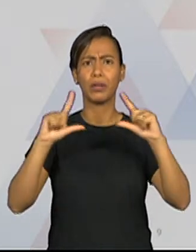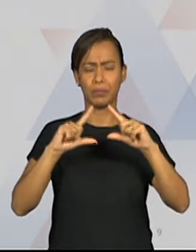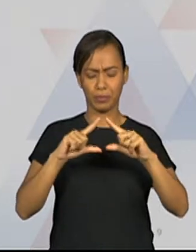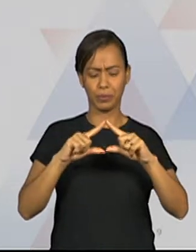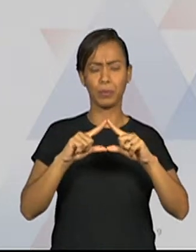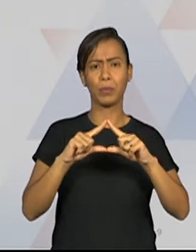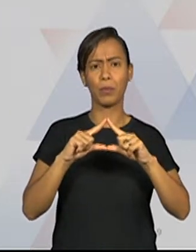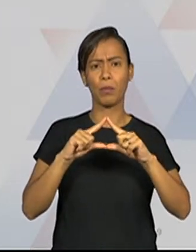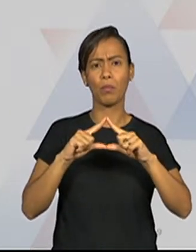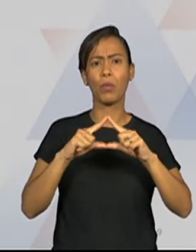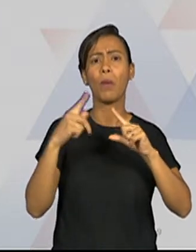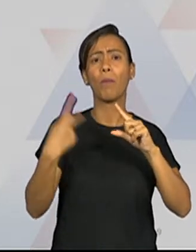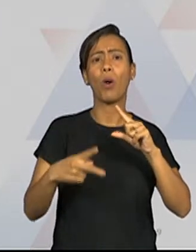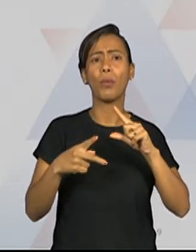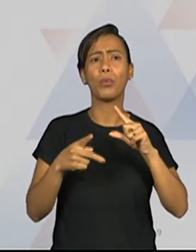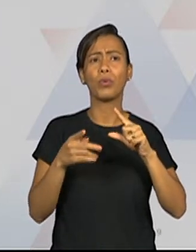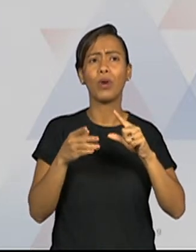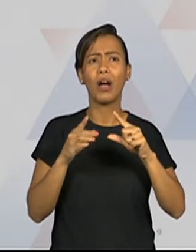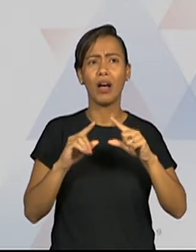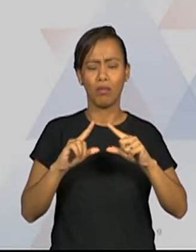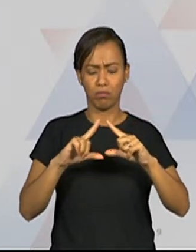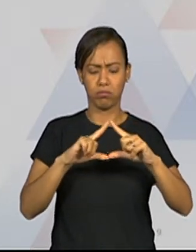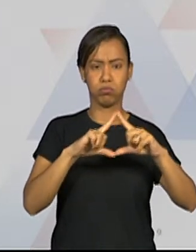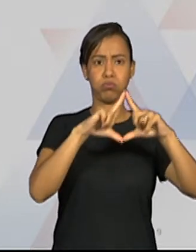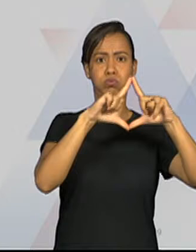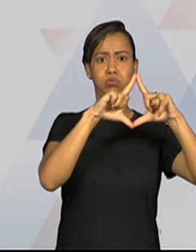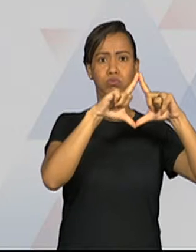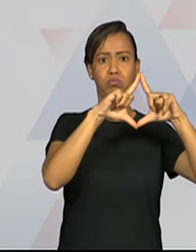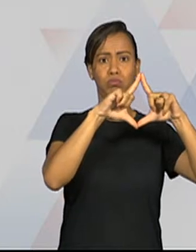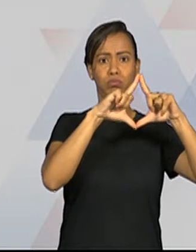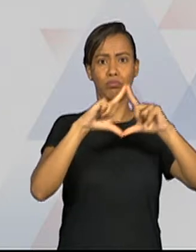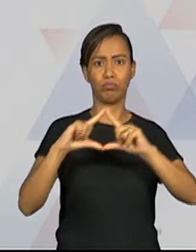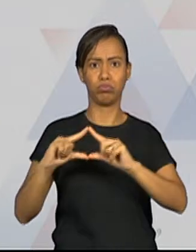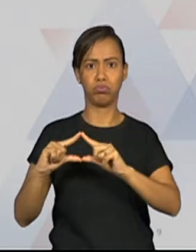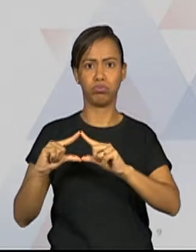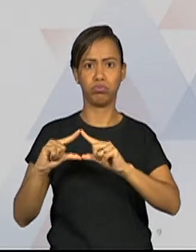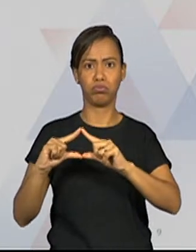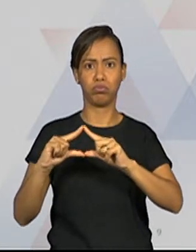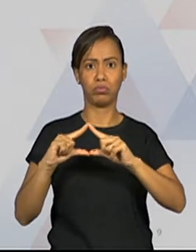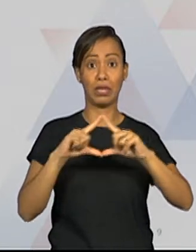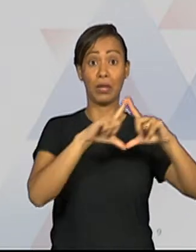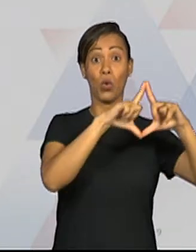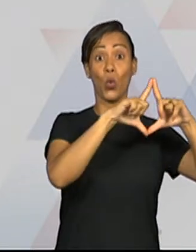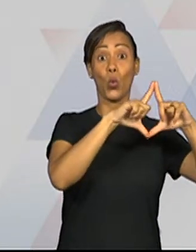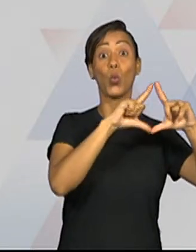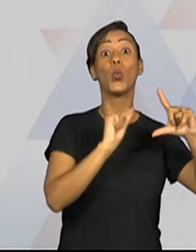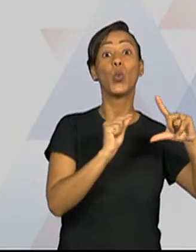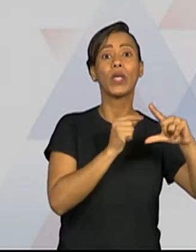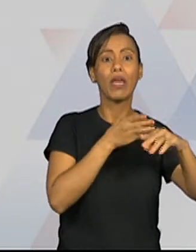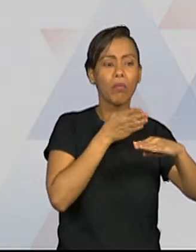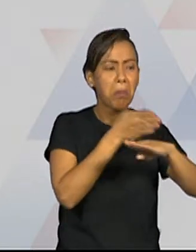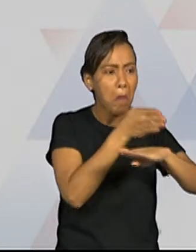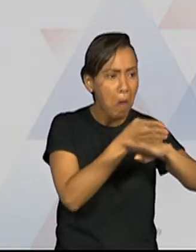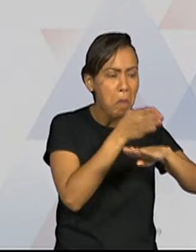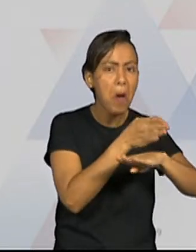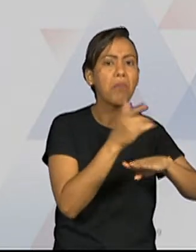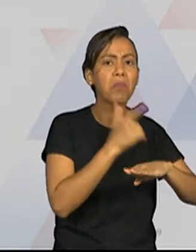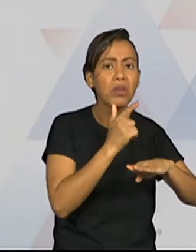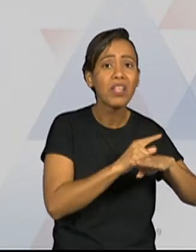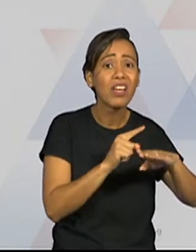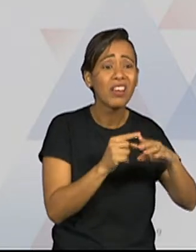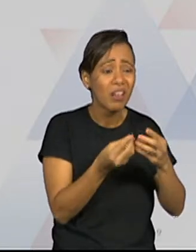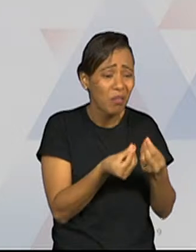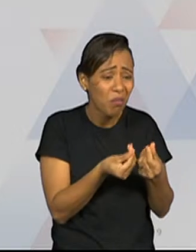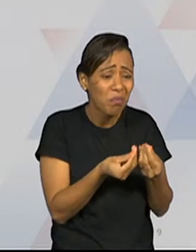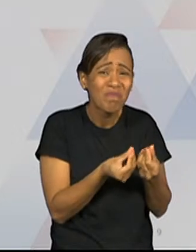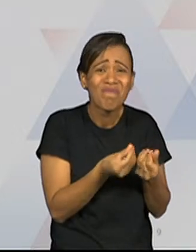garantimos a acessibilidade, né, mas nós não garantimos a qualidade, nós estamos no momento